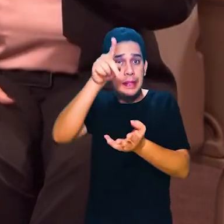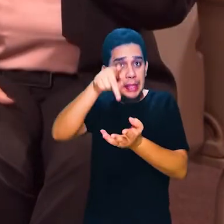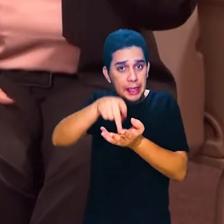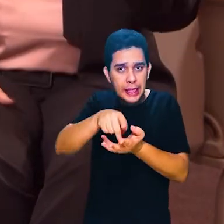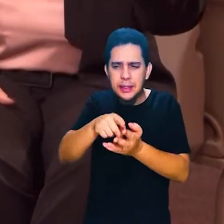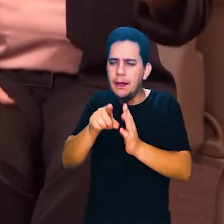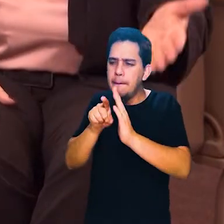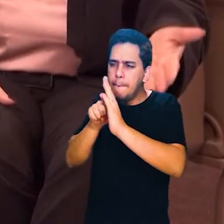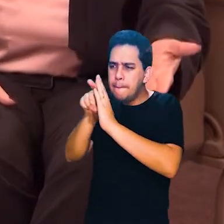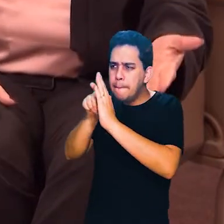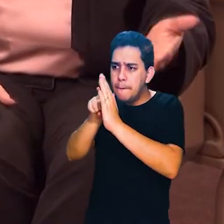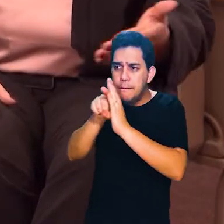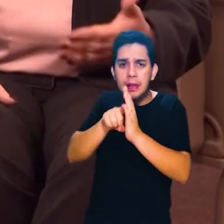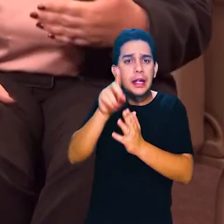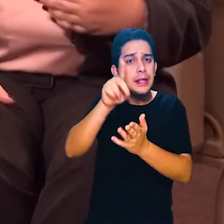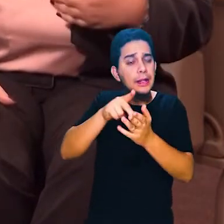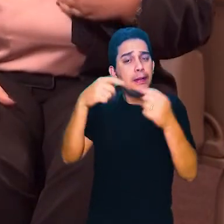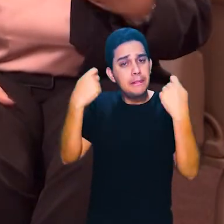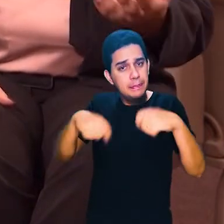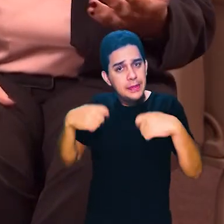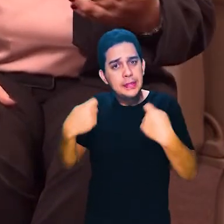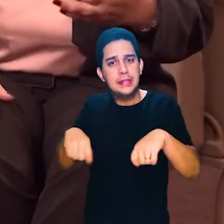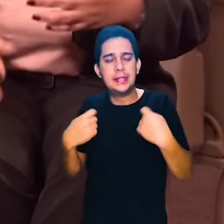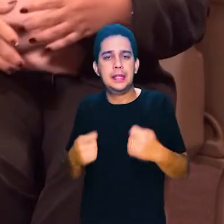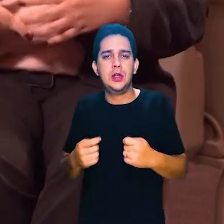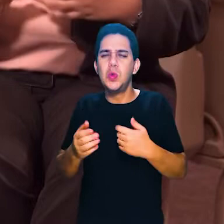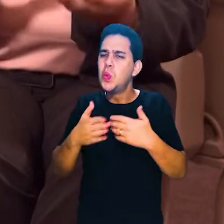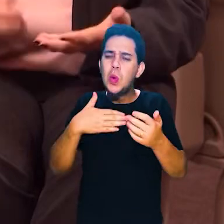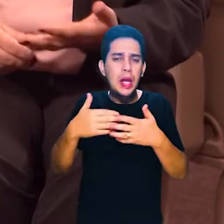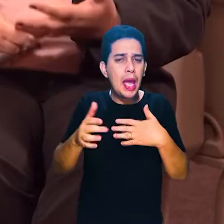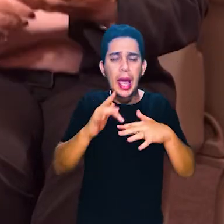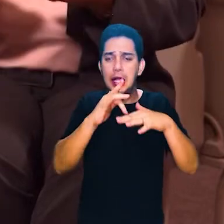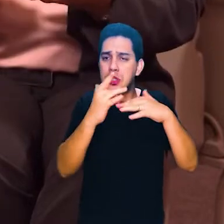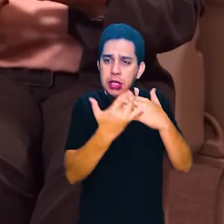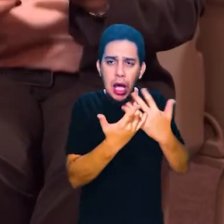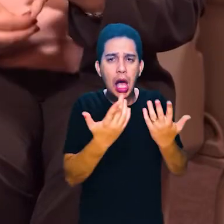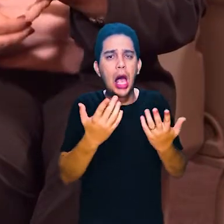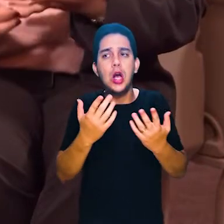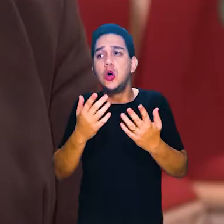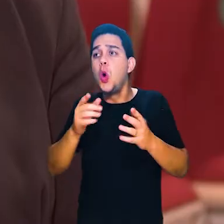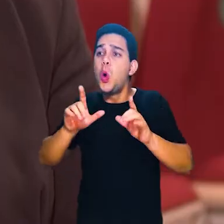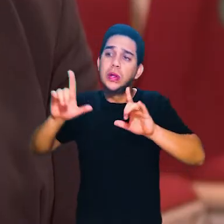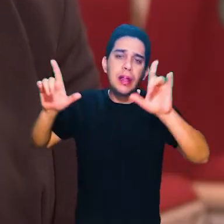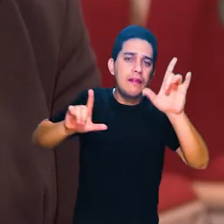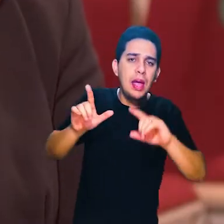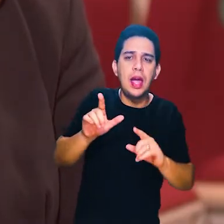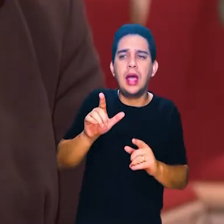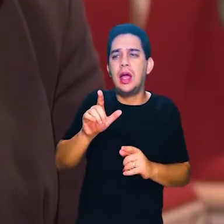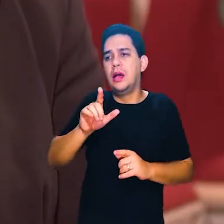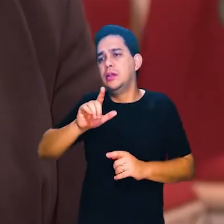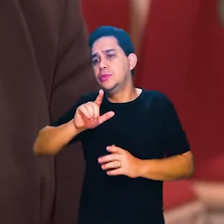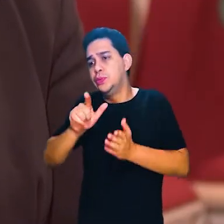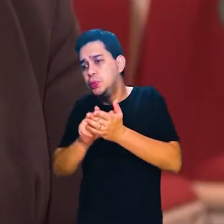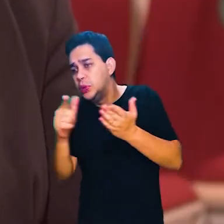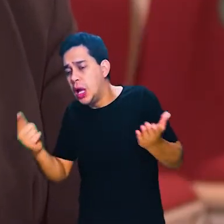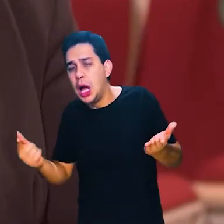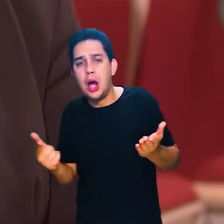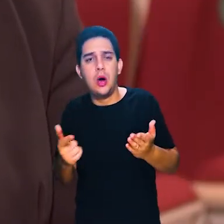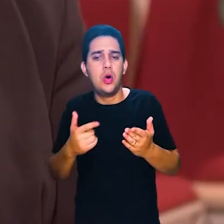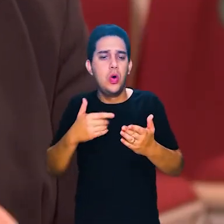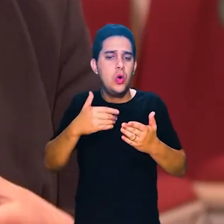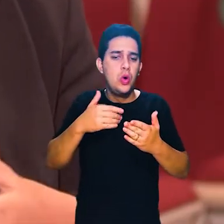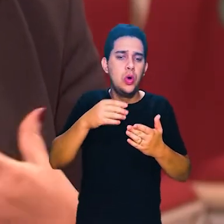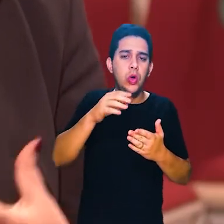de qualquer mídia que a pessoa prefira, de comunicação, de jornal, de televisão,